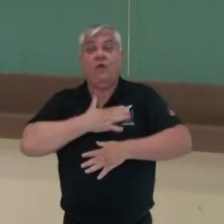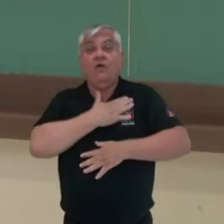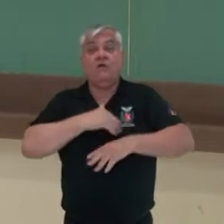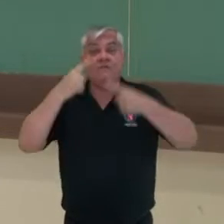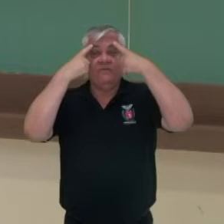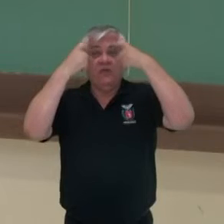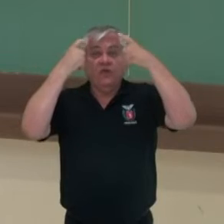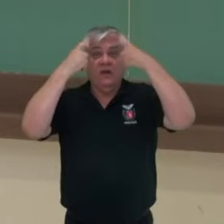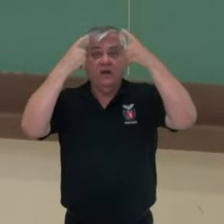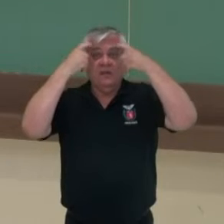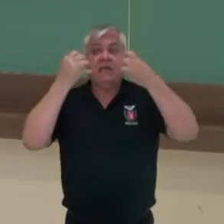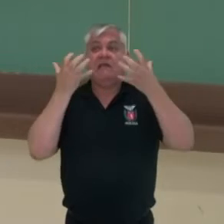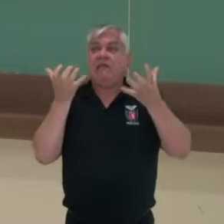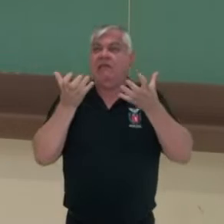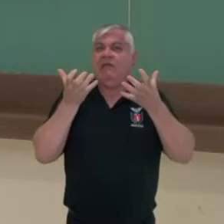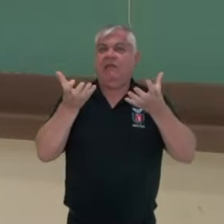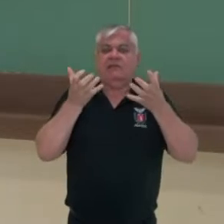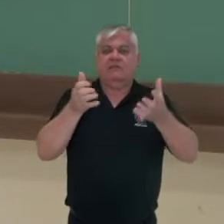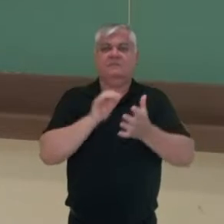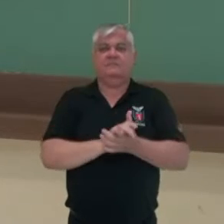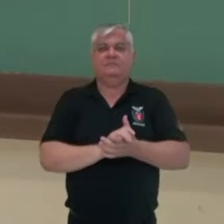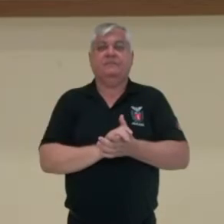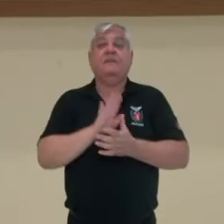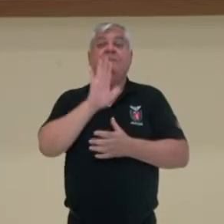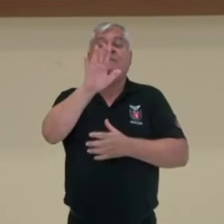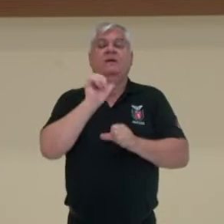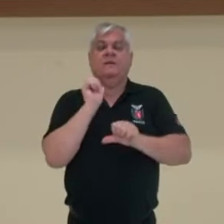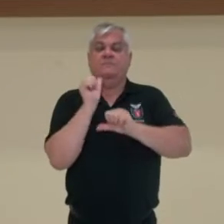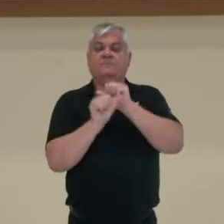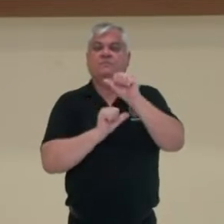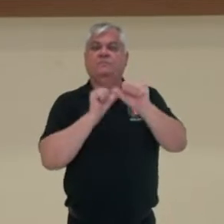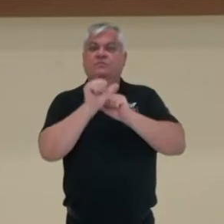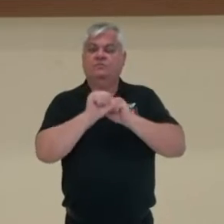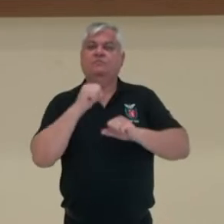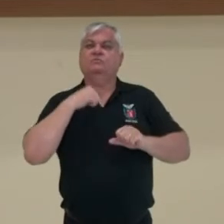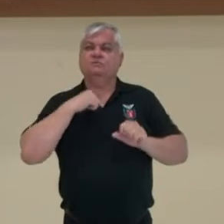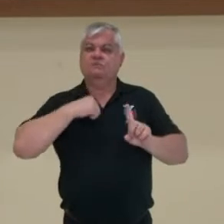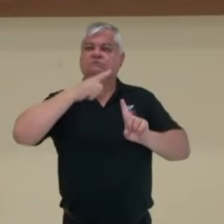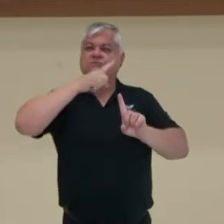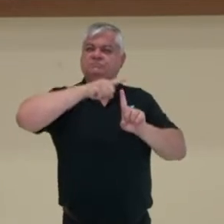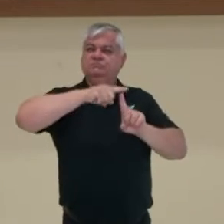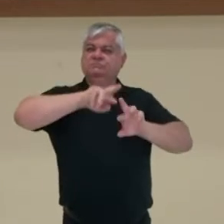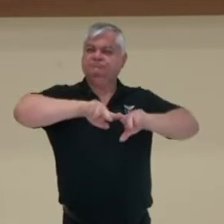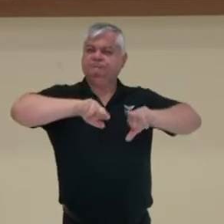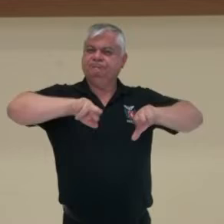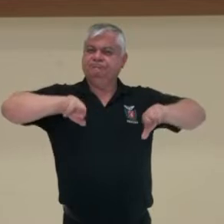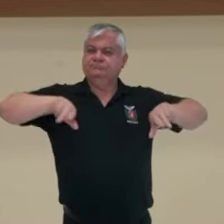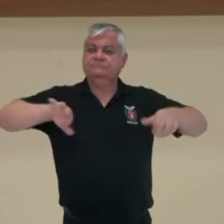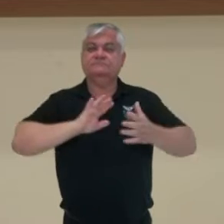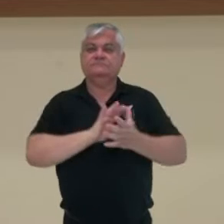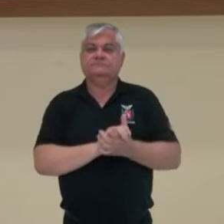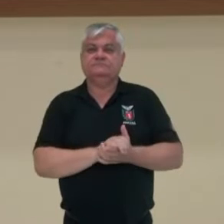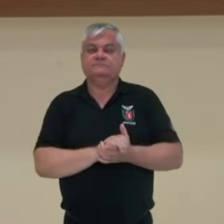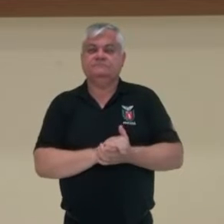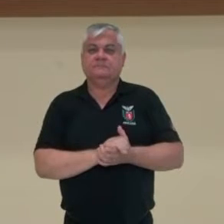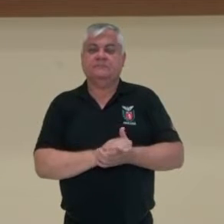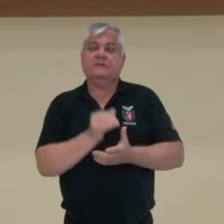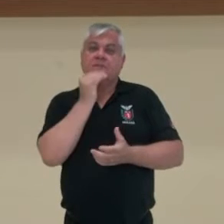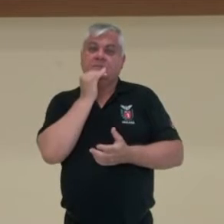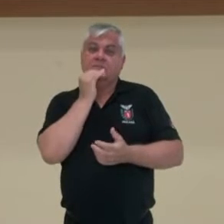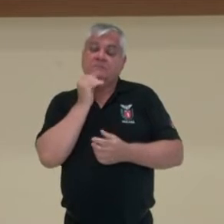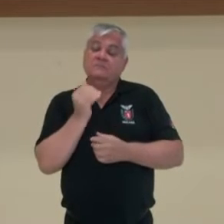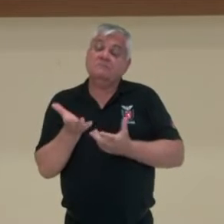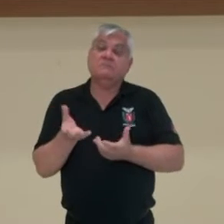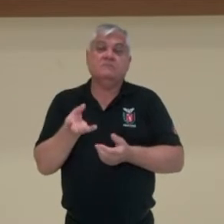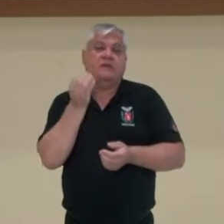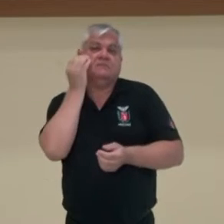modalidades. O que aconteceu? Eles viram que não seria mais utilizada até a morte. Então, eles falaram, vamos tentar